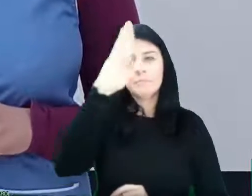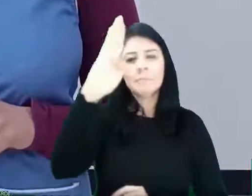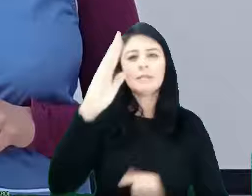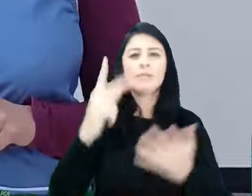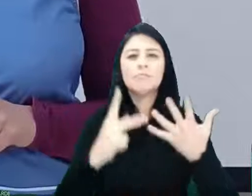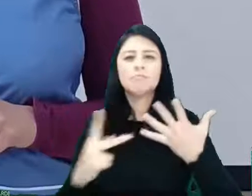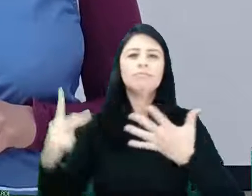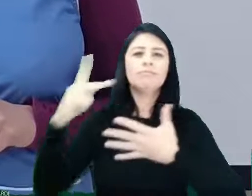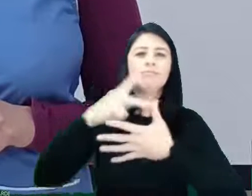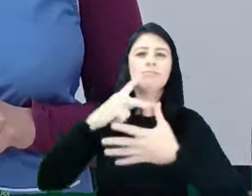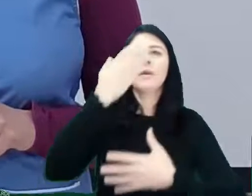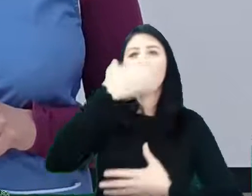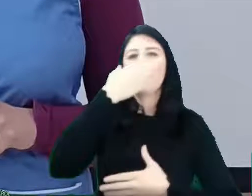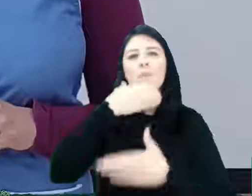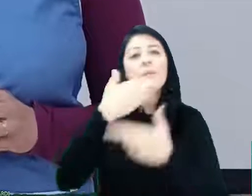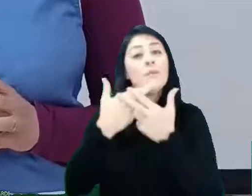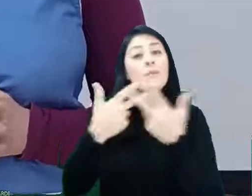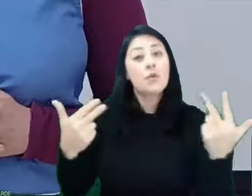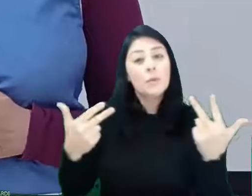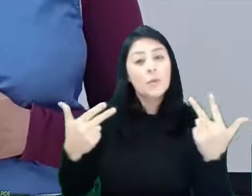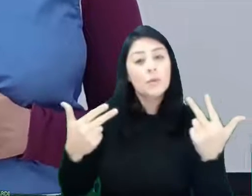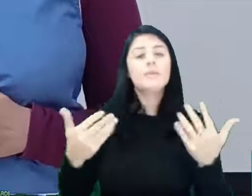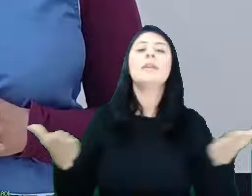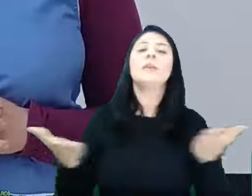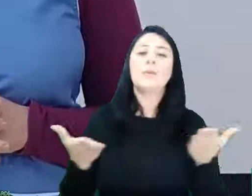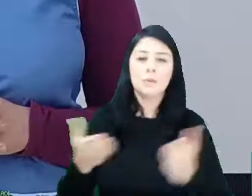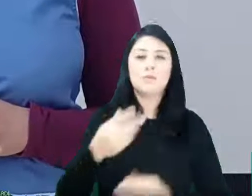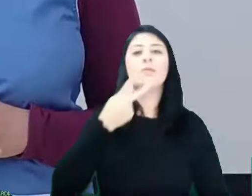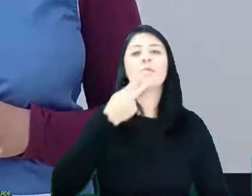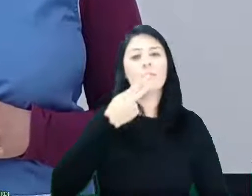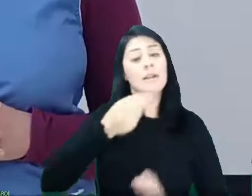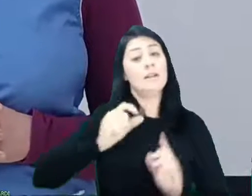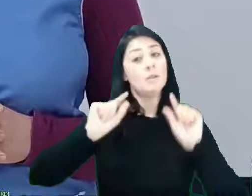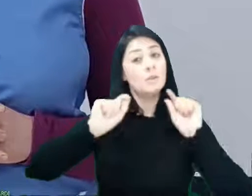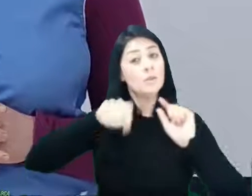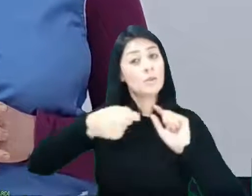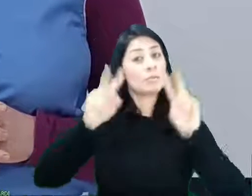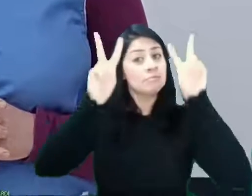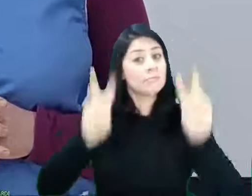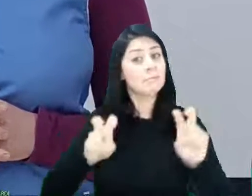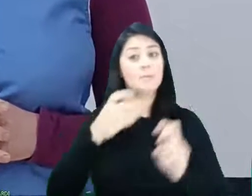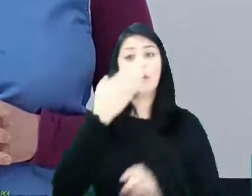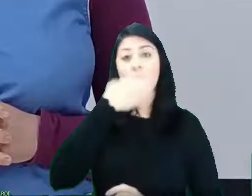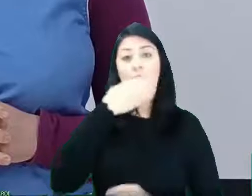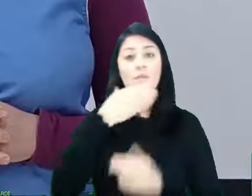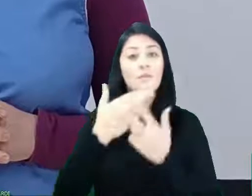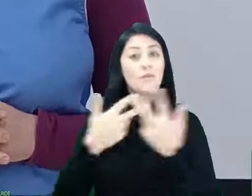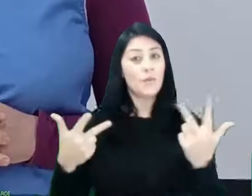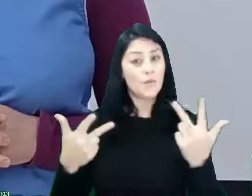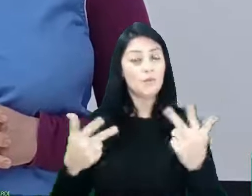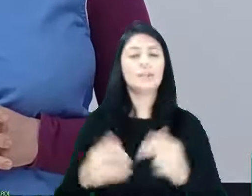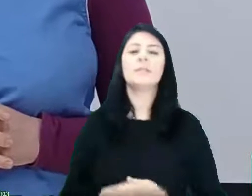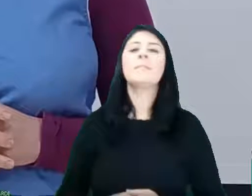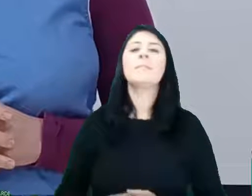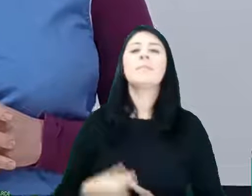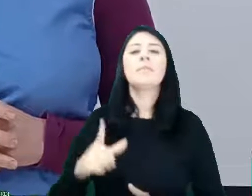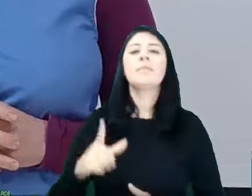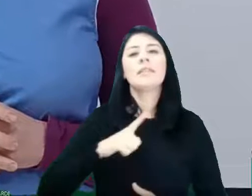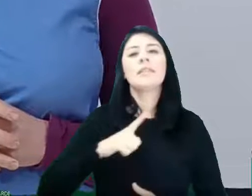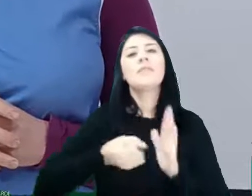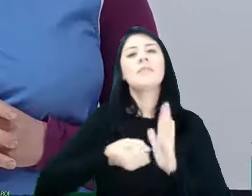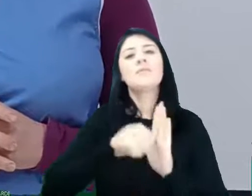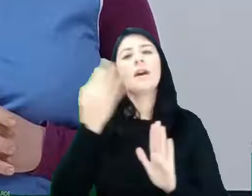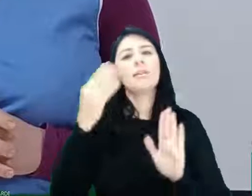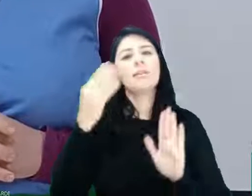as frutas. Nós vamos falar bastante delas. Então, assim, tem várias coisas